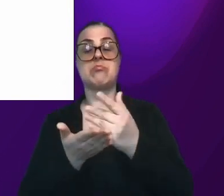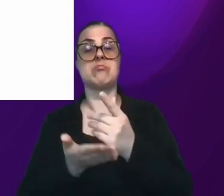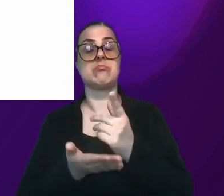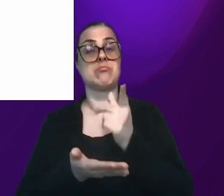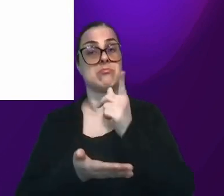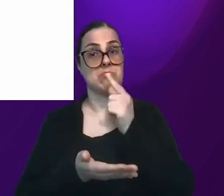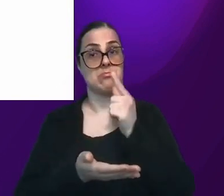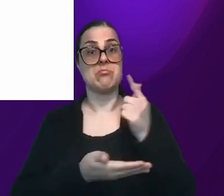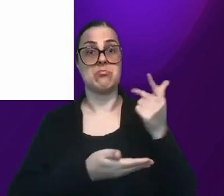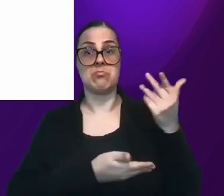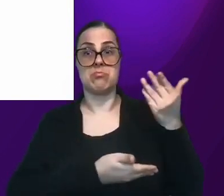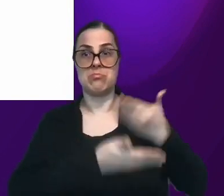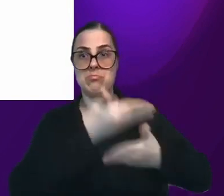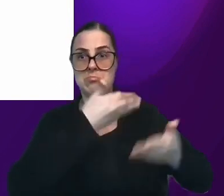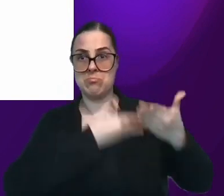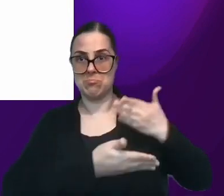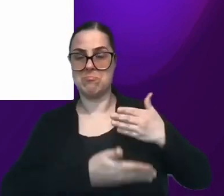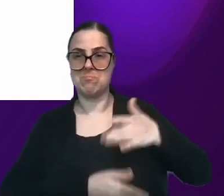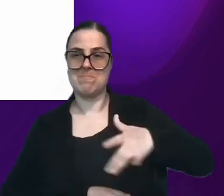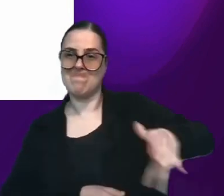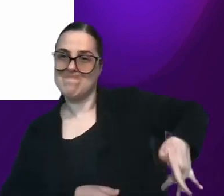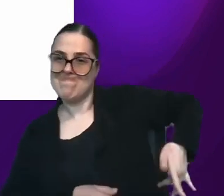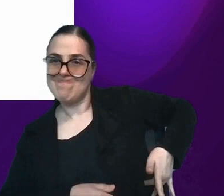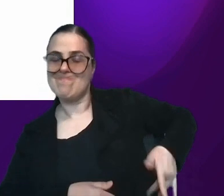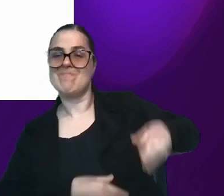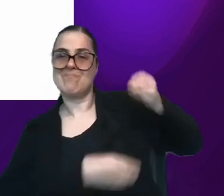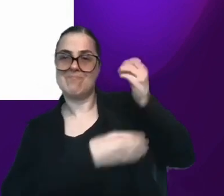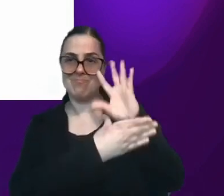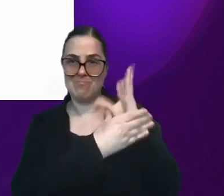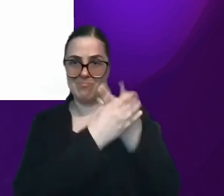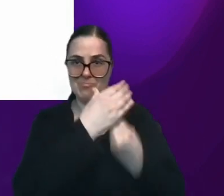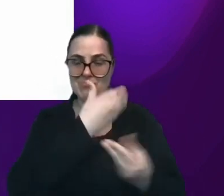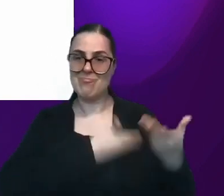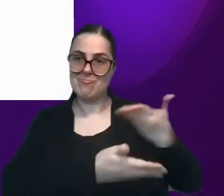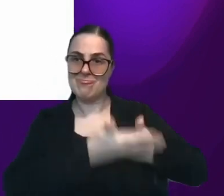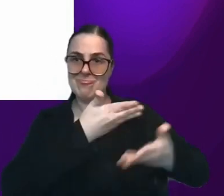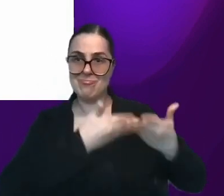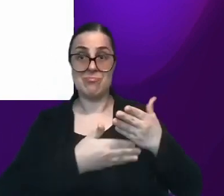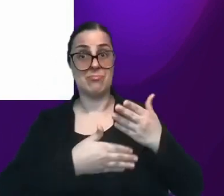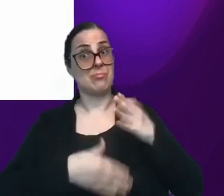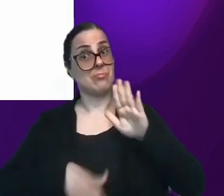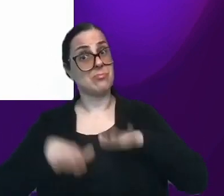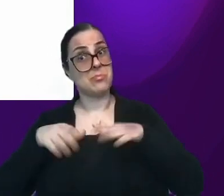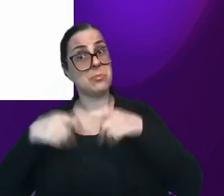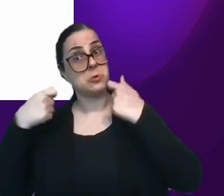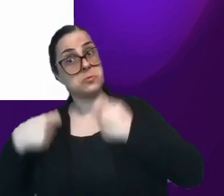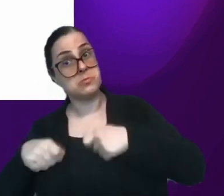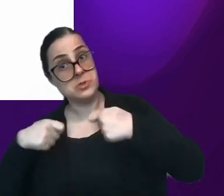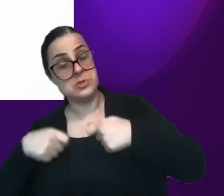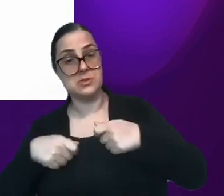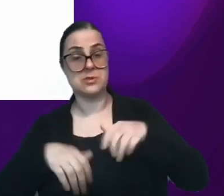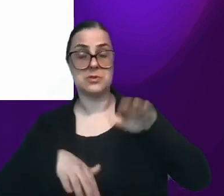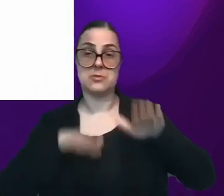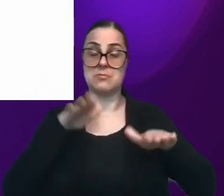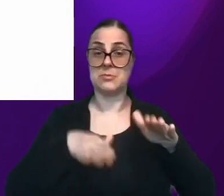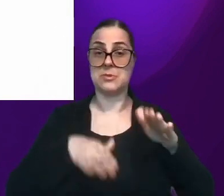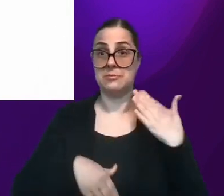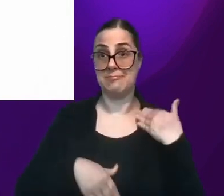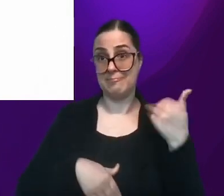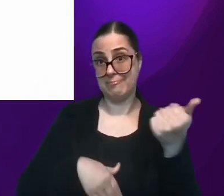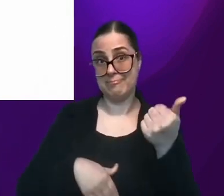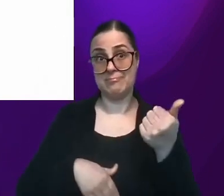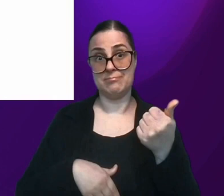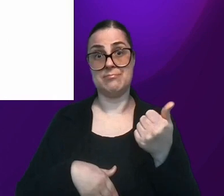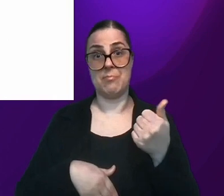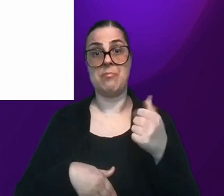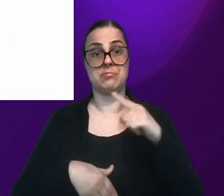questão da oferta e da demanda. E, em particular, da sobrecarga volêmica, né, que é